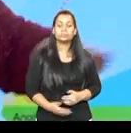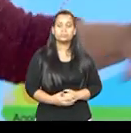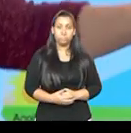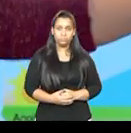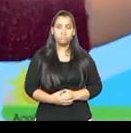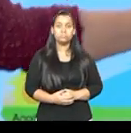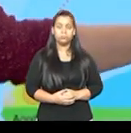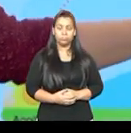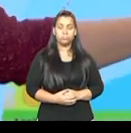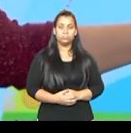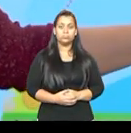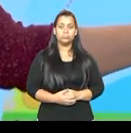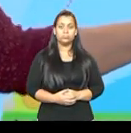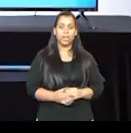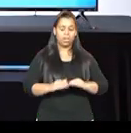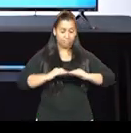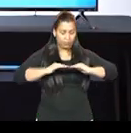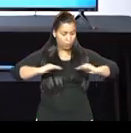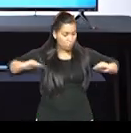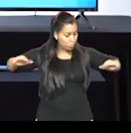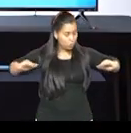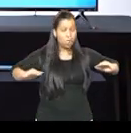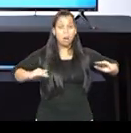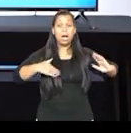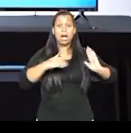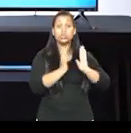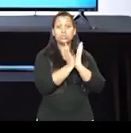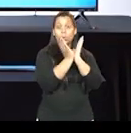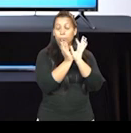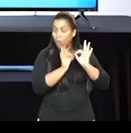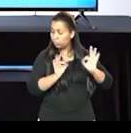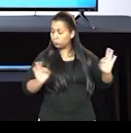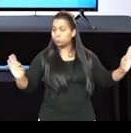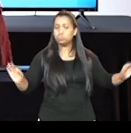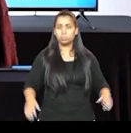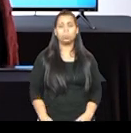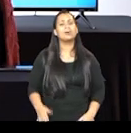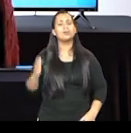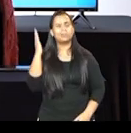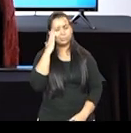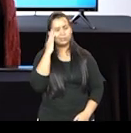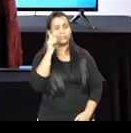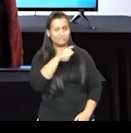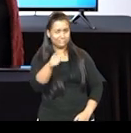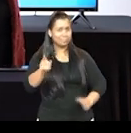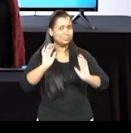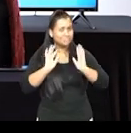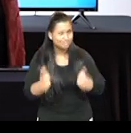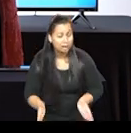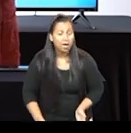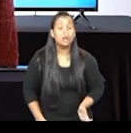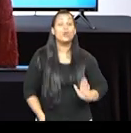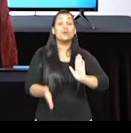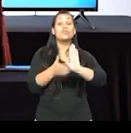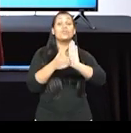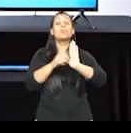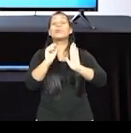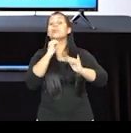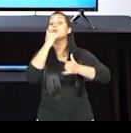volta a ficar comprida. Agora que você já sabe de tudo isso, eu vou propor uma